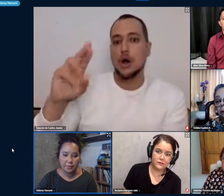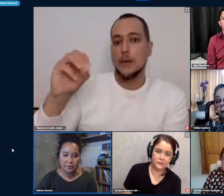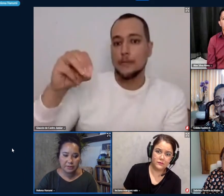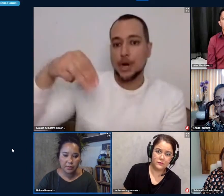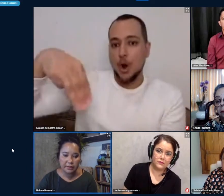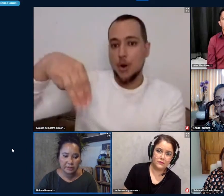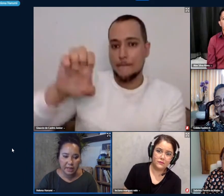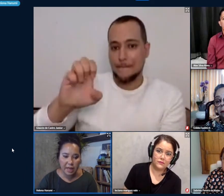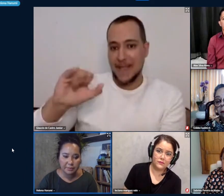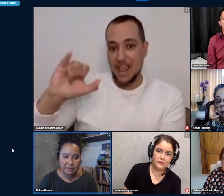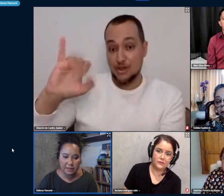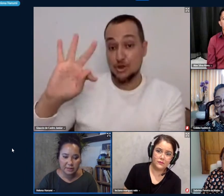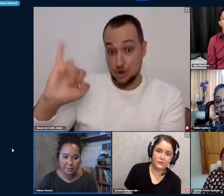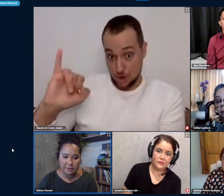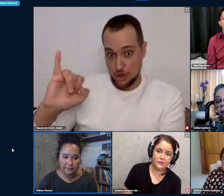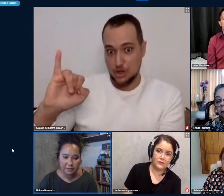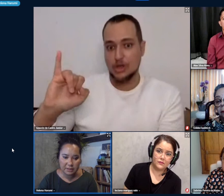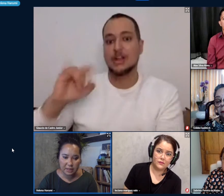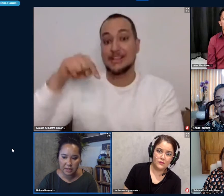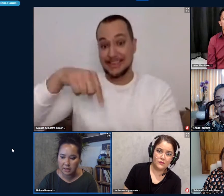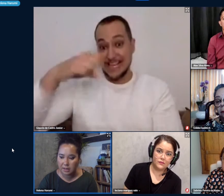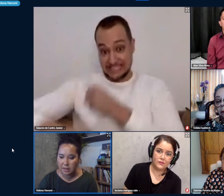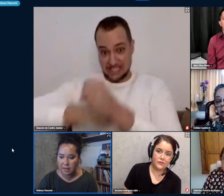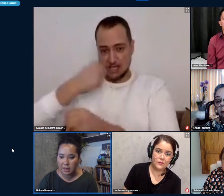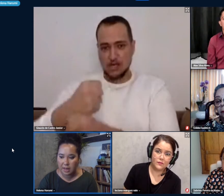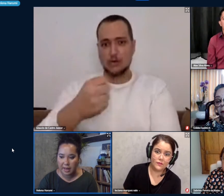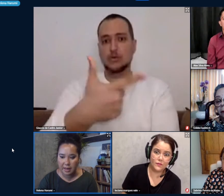Agora, sobre os 50 termos, né, temos que você